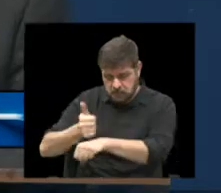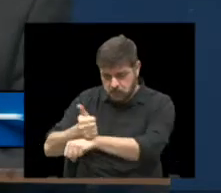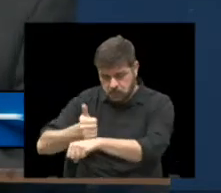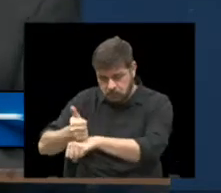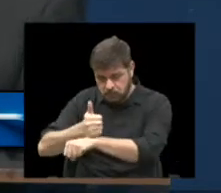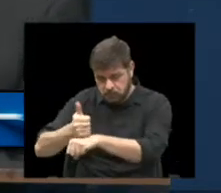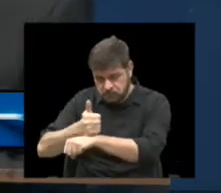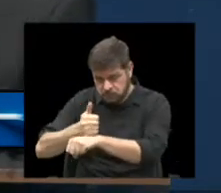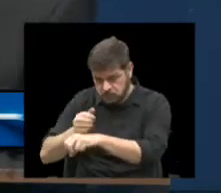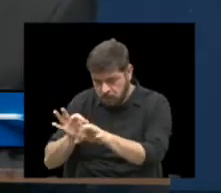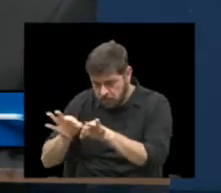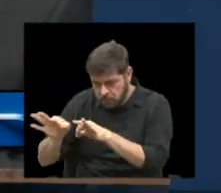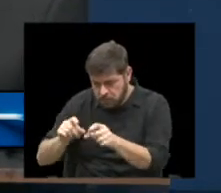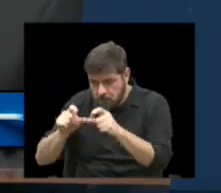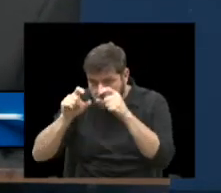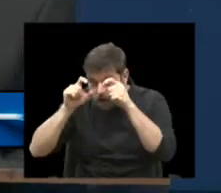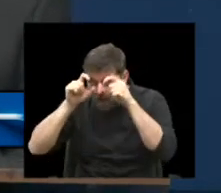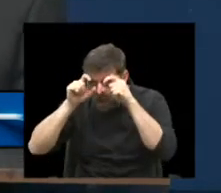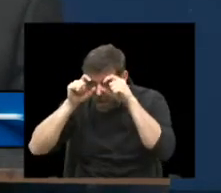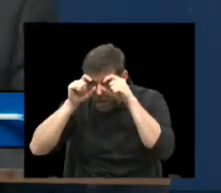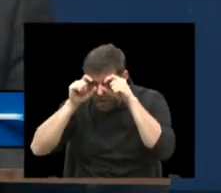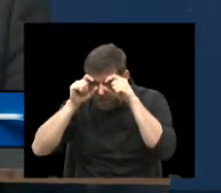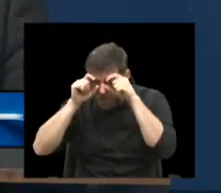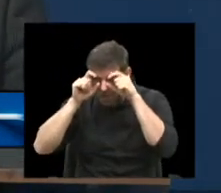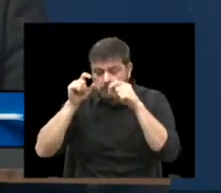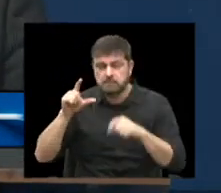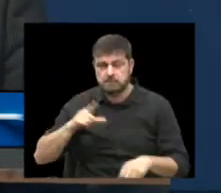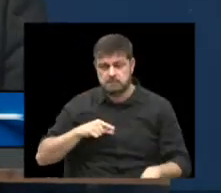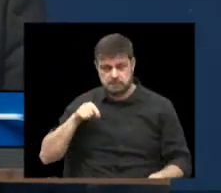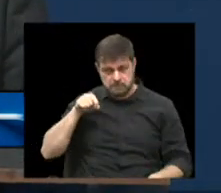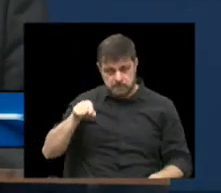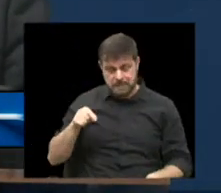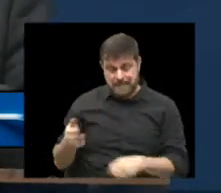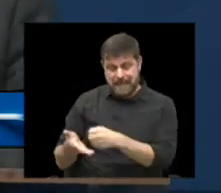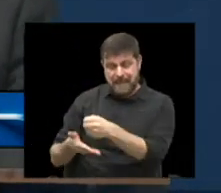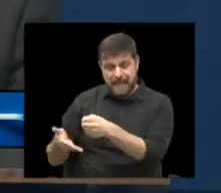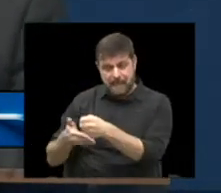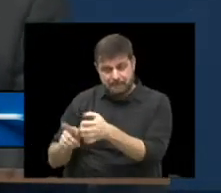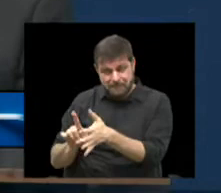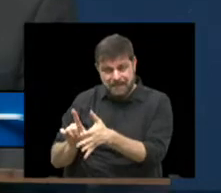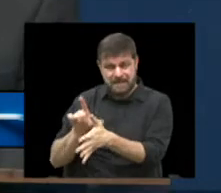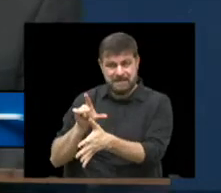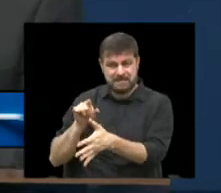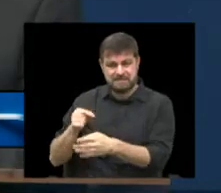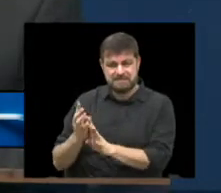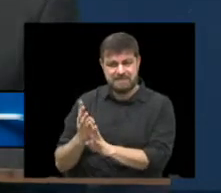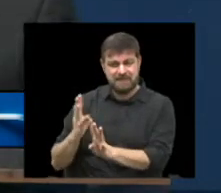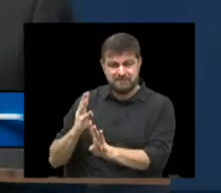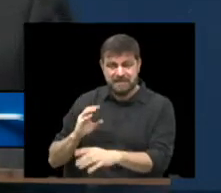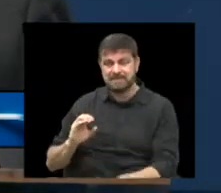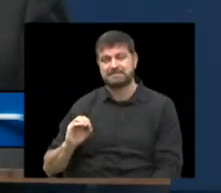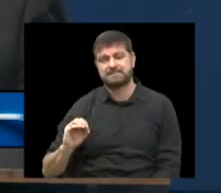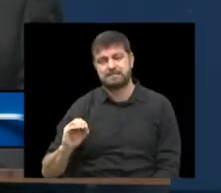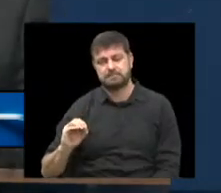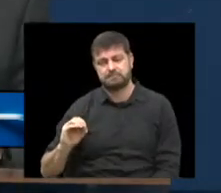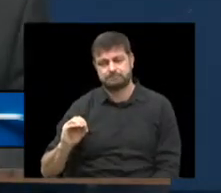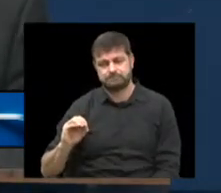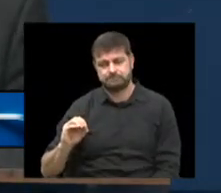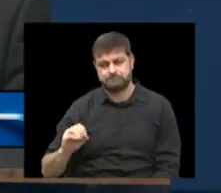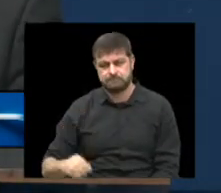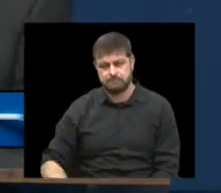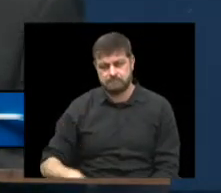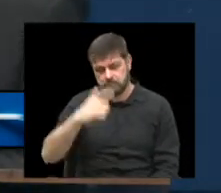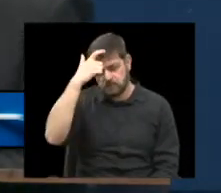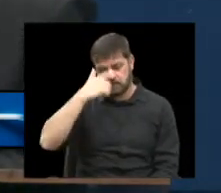a optometria como agente básico da saúde visual, a fila de espera é 0. E eu tiro